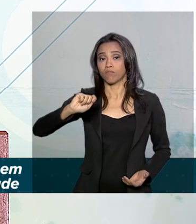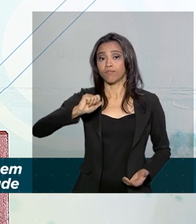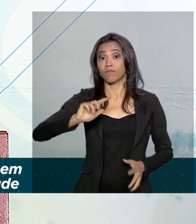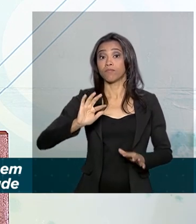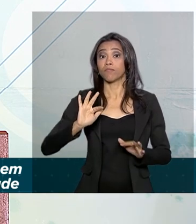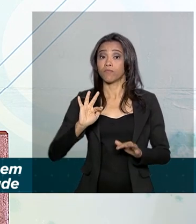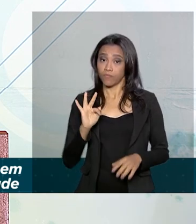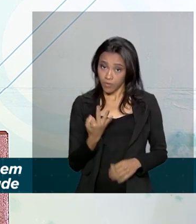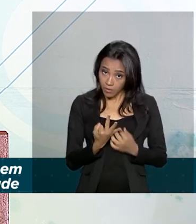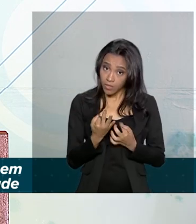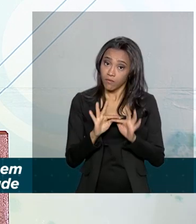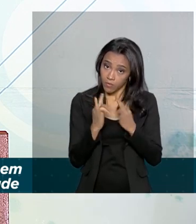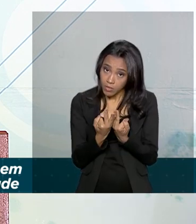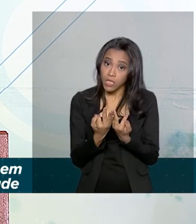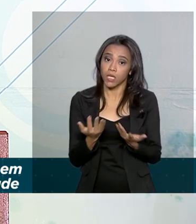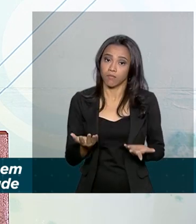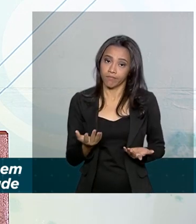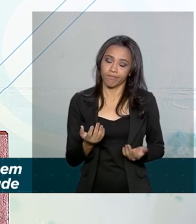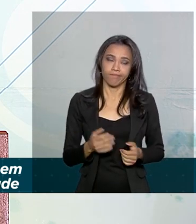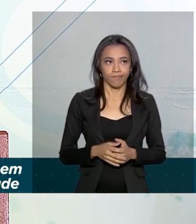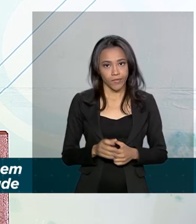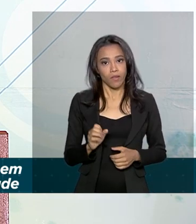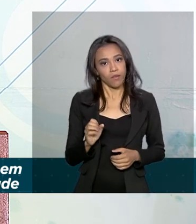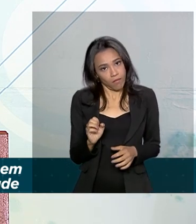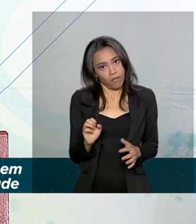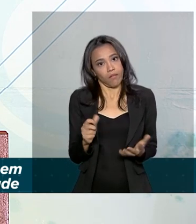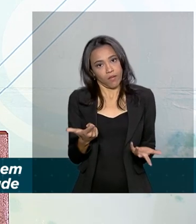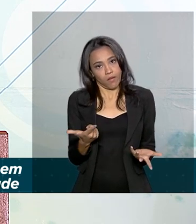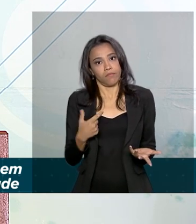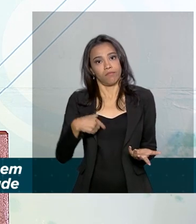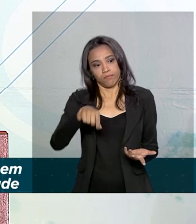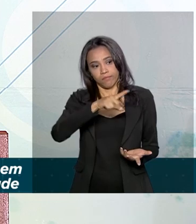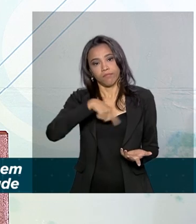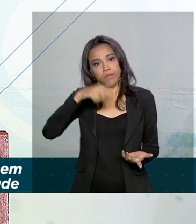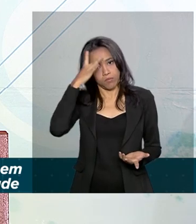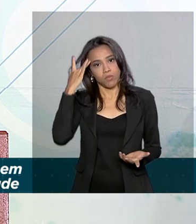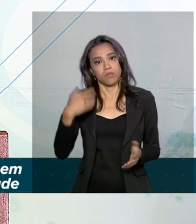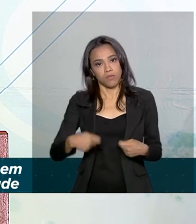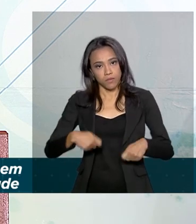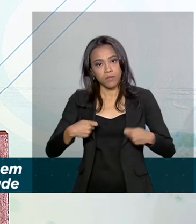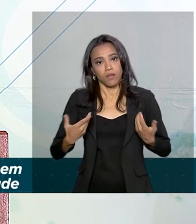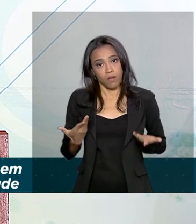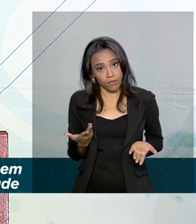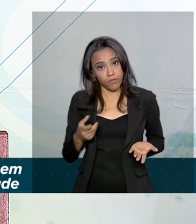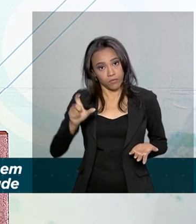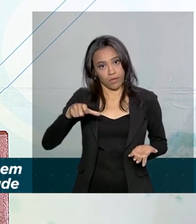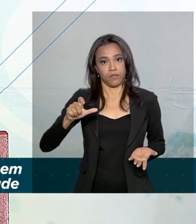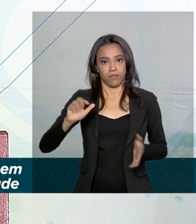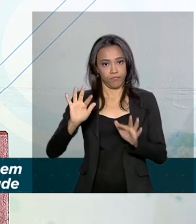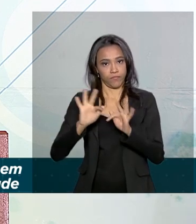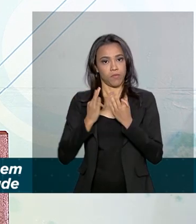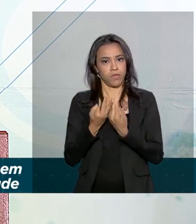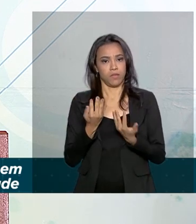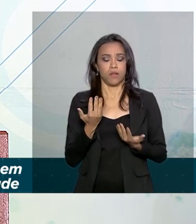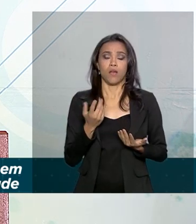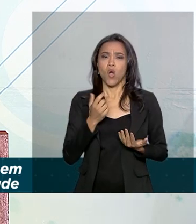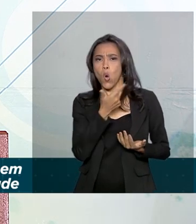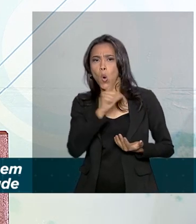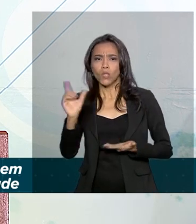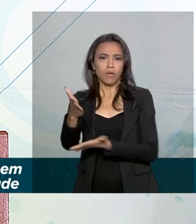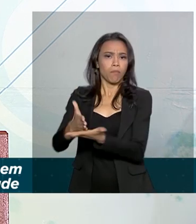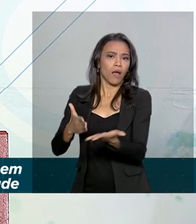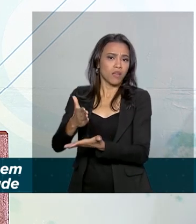Obviamente, muita gente, repito, necessitava até disso daí. Mas uma outra parte, não, porque não